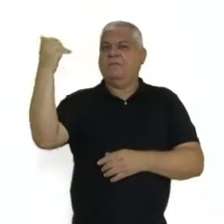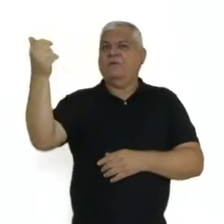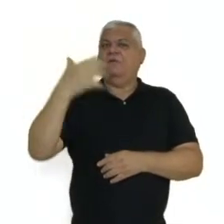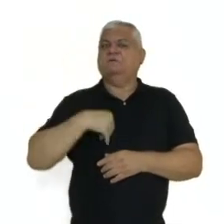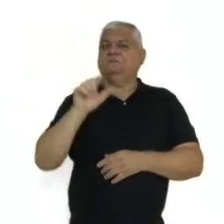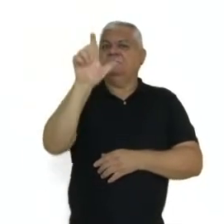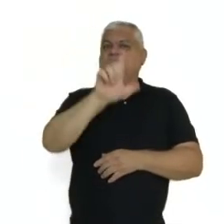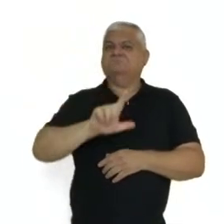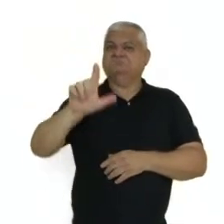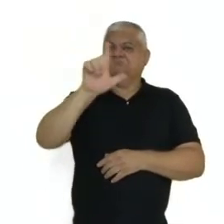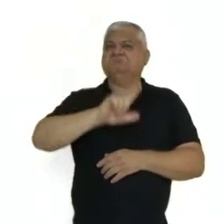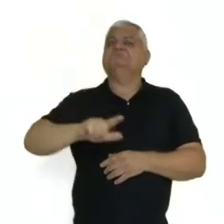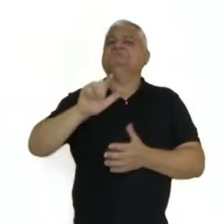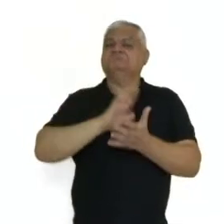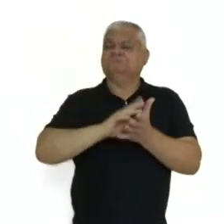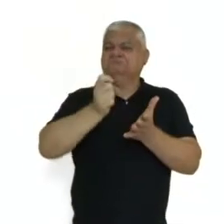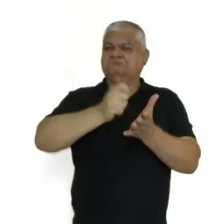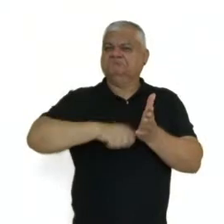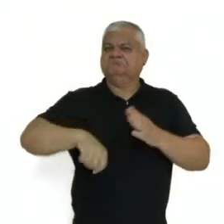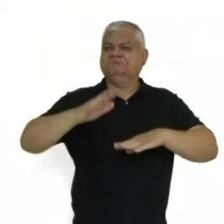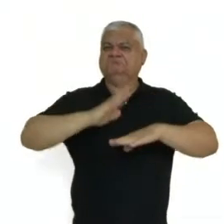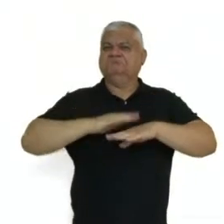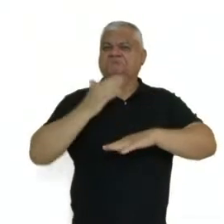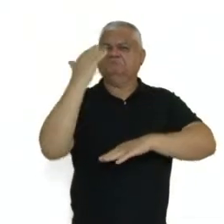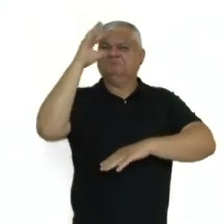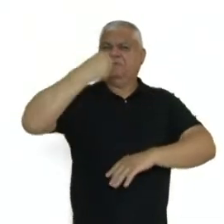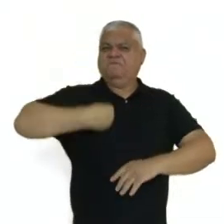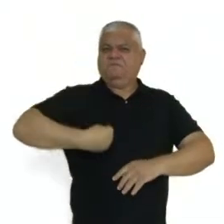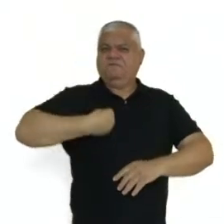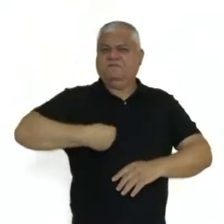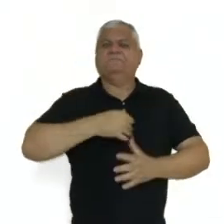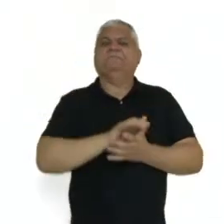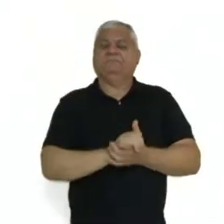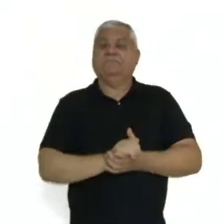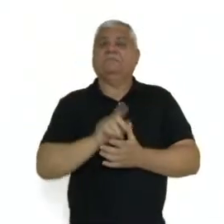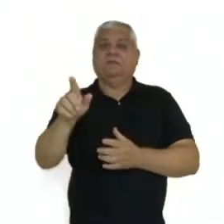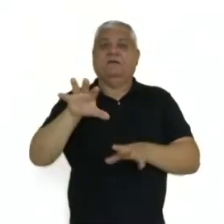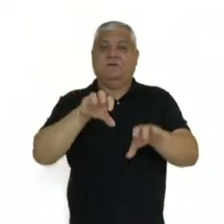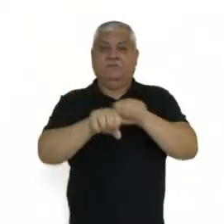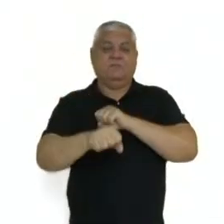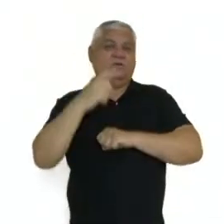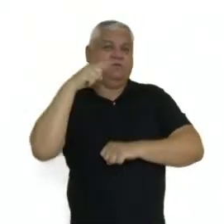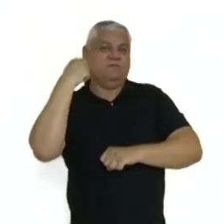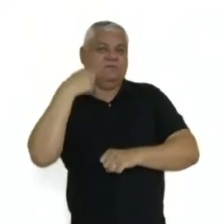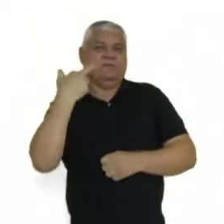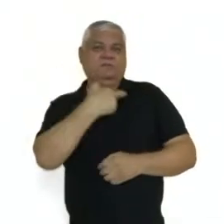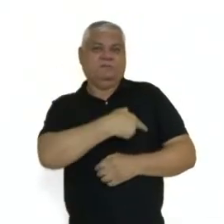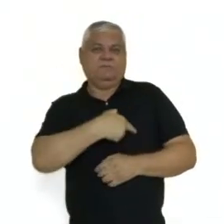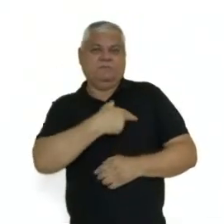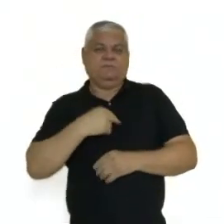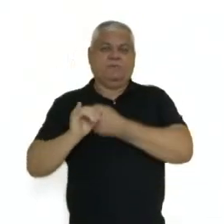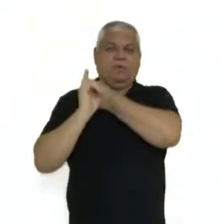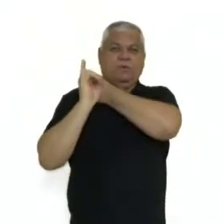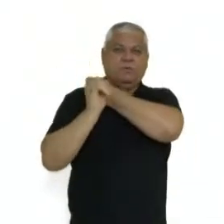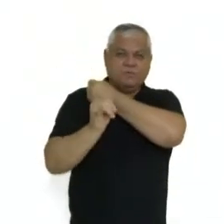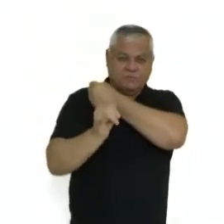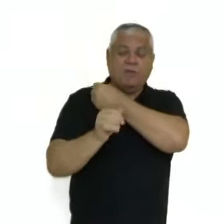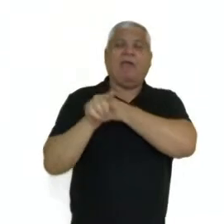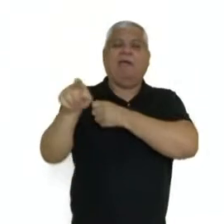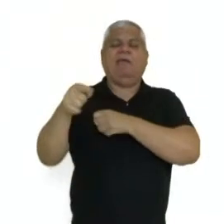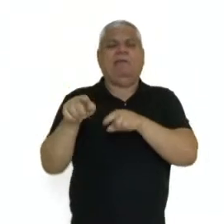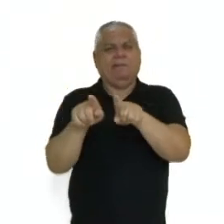literatura brasileira e a maior escritora brasileira viva. Além de advogada, romancista e contista, Lígia tem